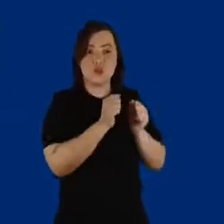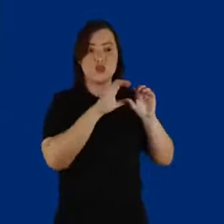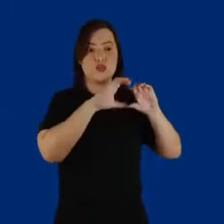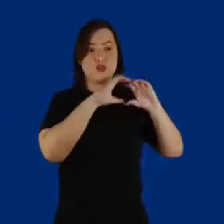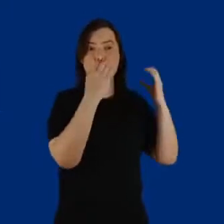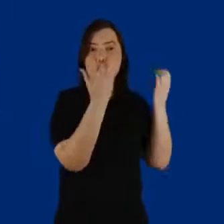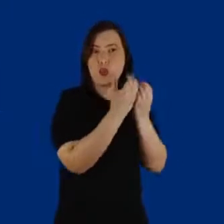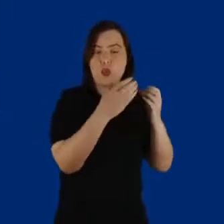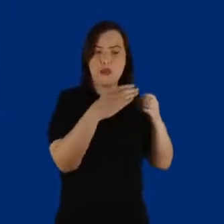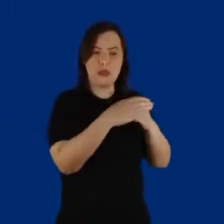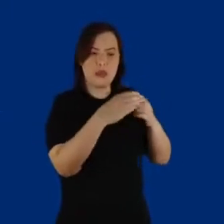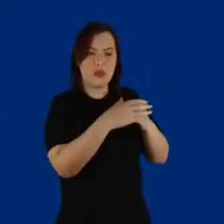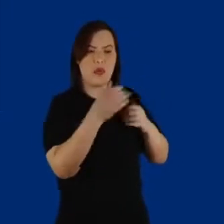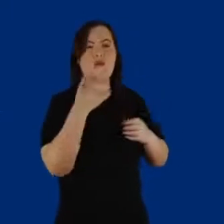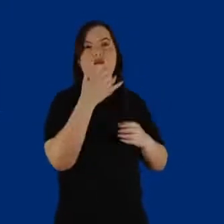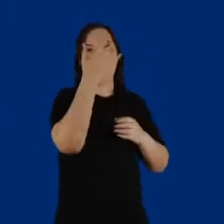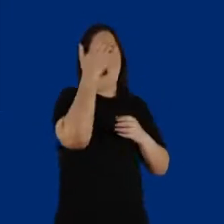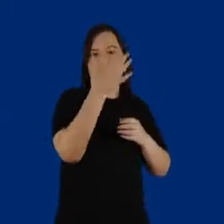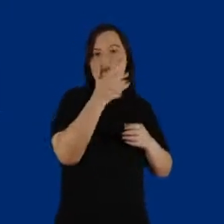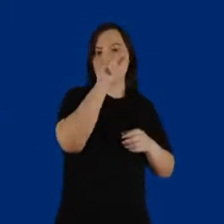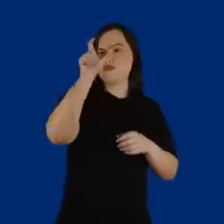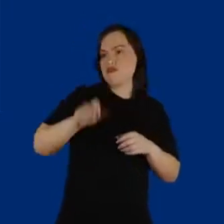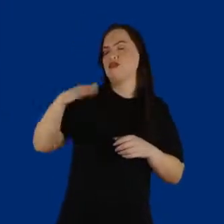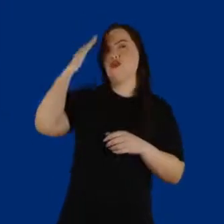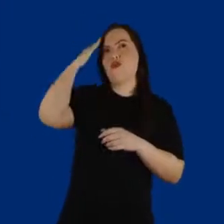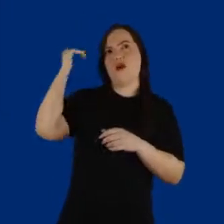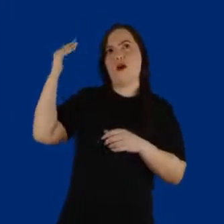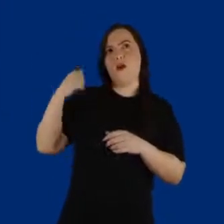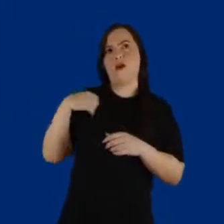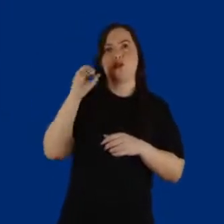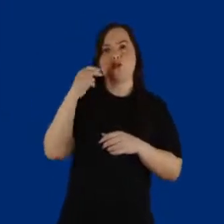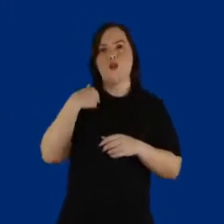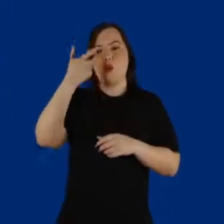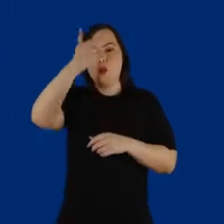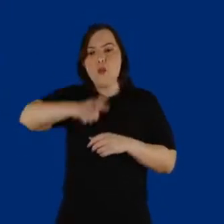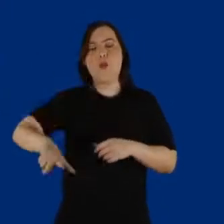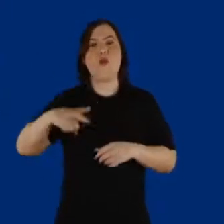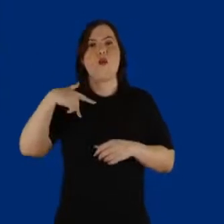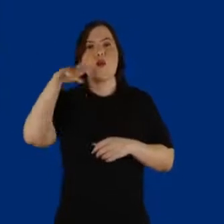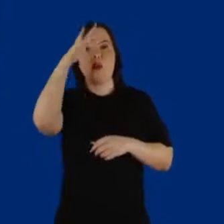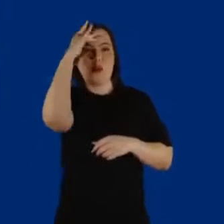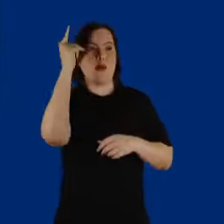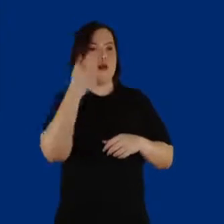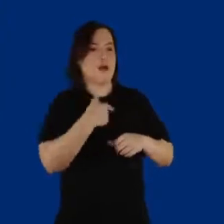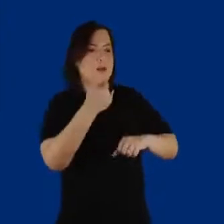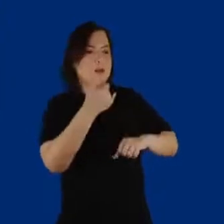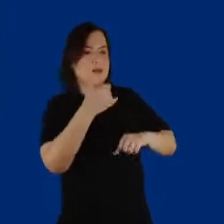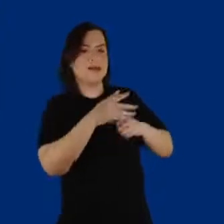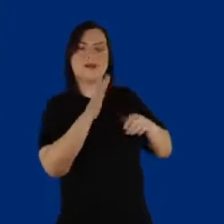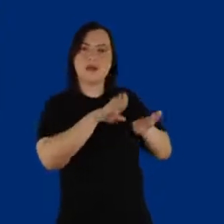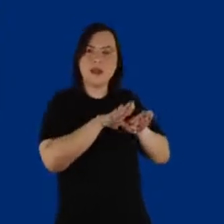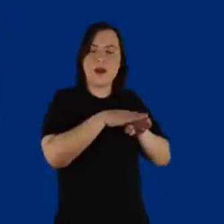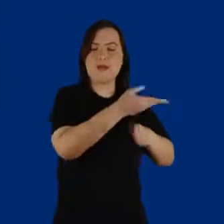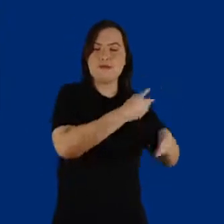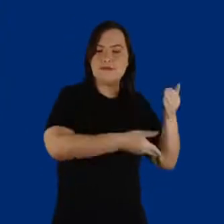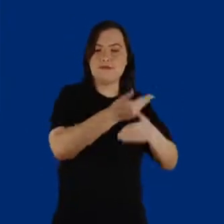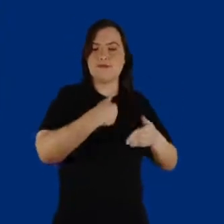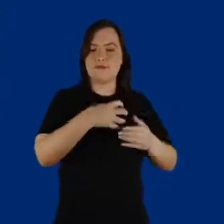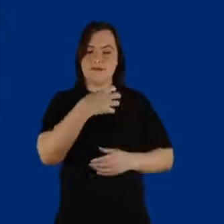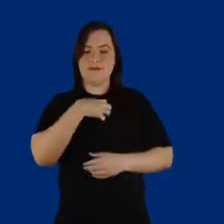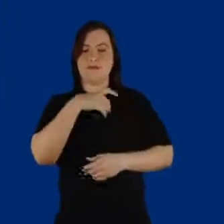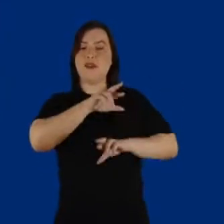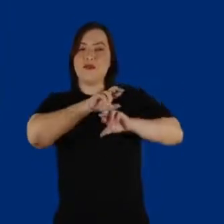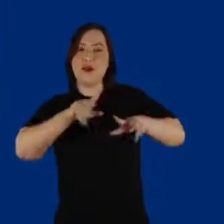que é facilitado por um artista ou por outras pessoas que estão os validando, eles se tornam pessoas diferentes,